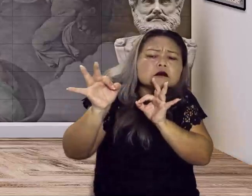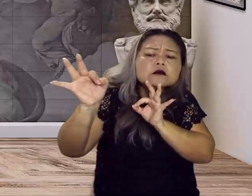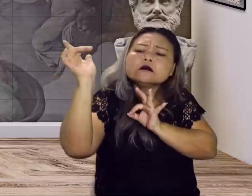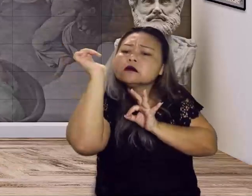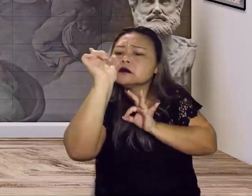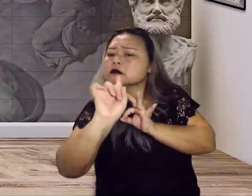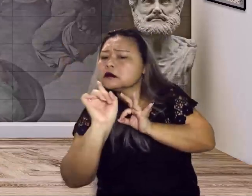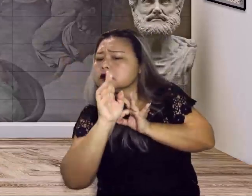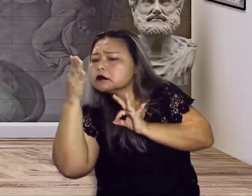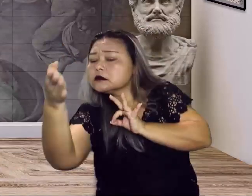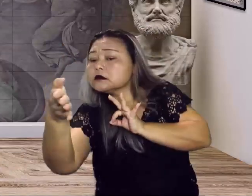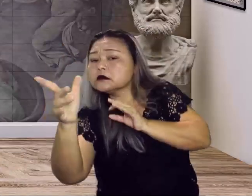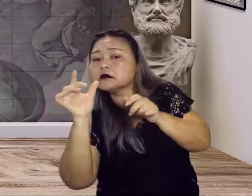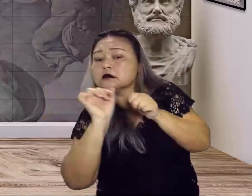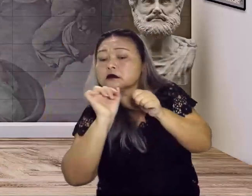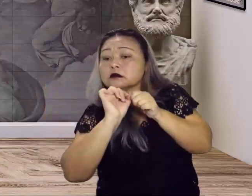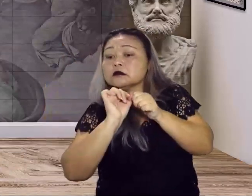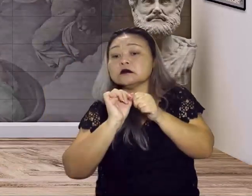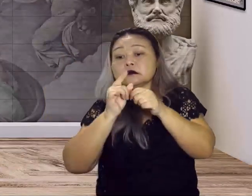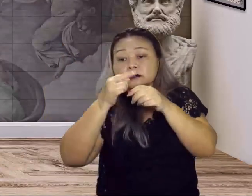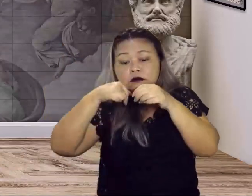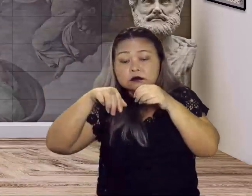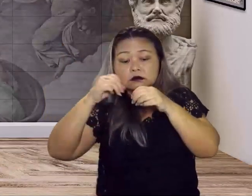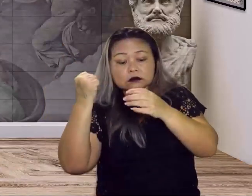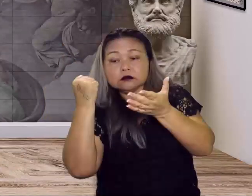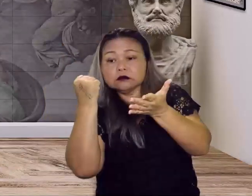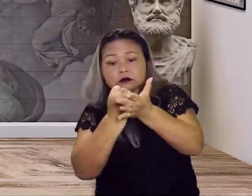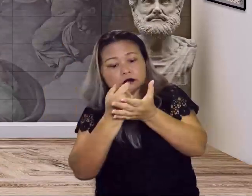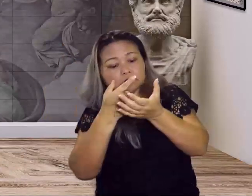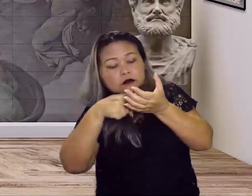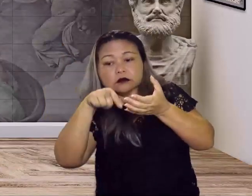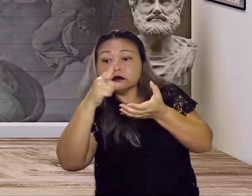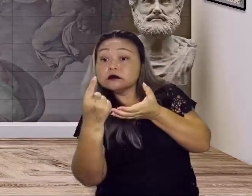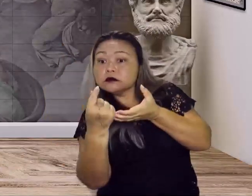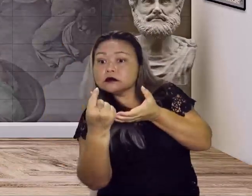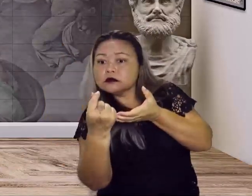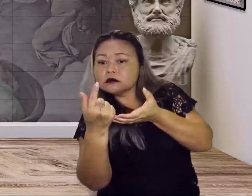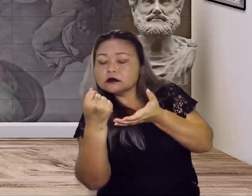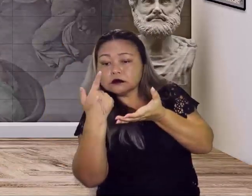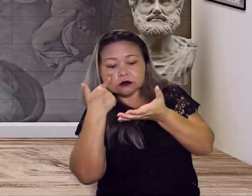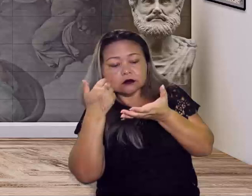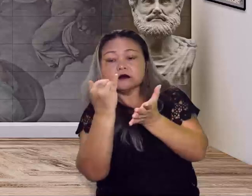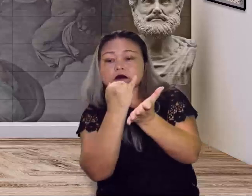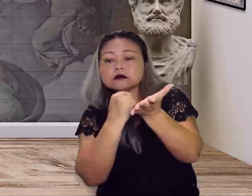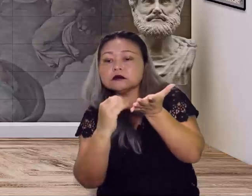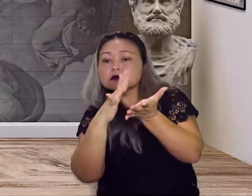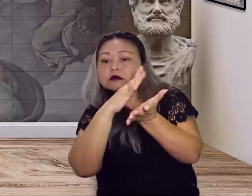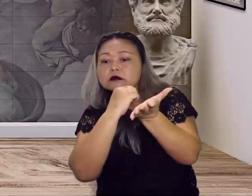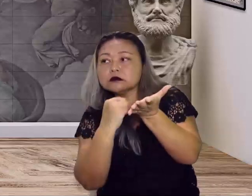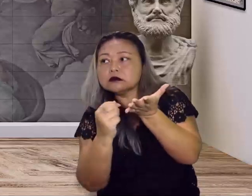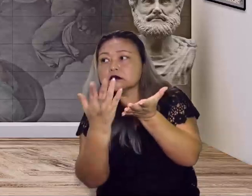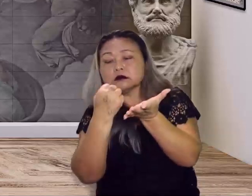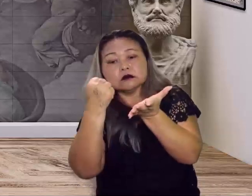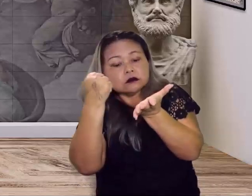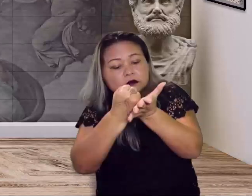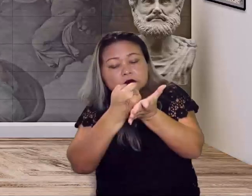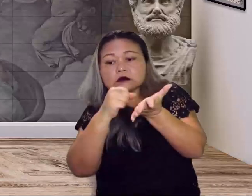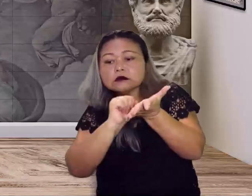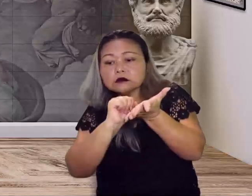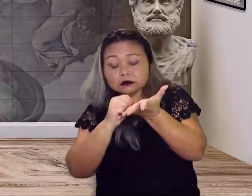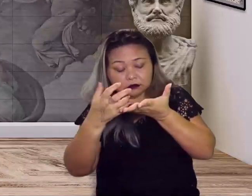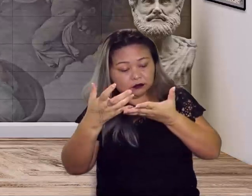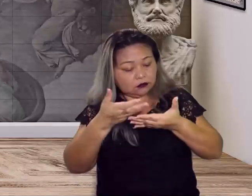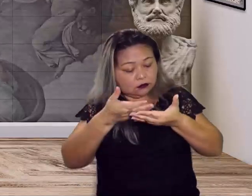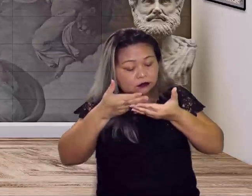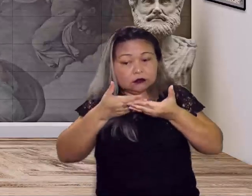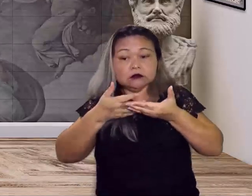ir, ele mandava esculpir as moedas com seu rosto. A imagem em si, para você ver que ela fala tanto, ela mexe com a